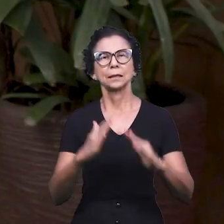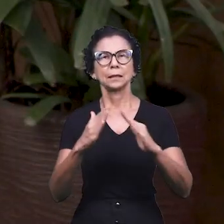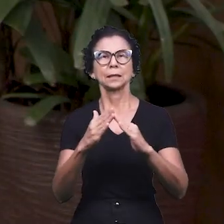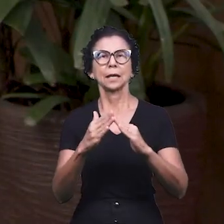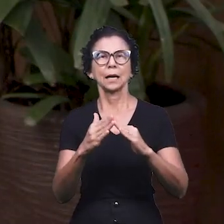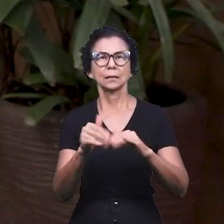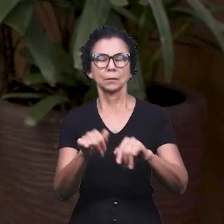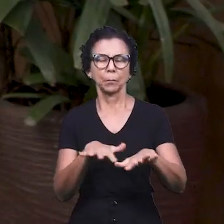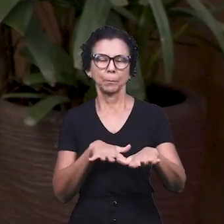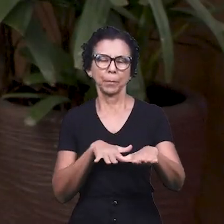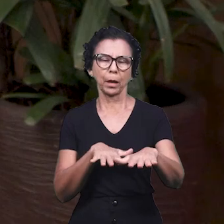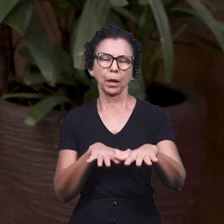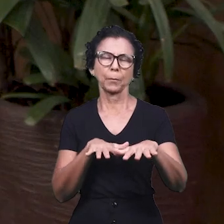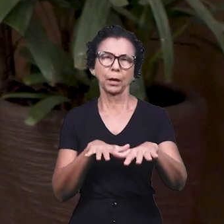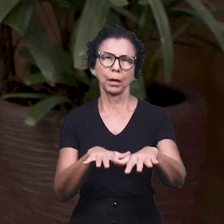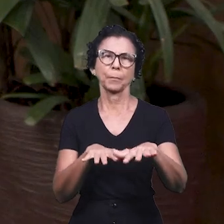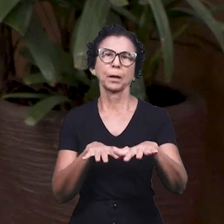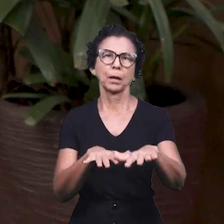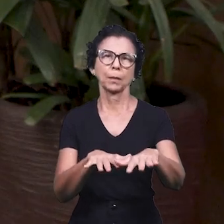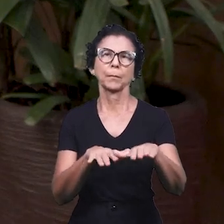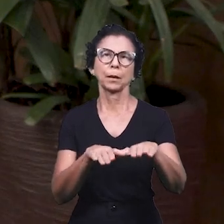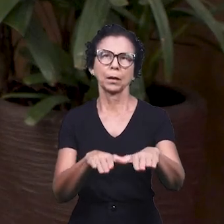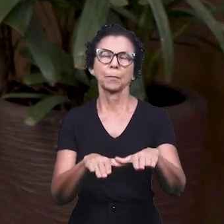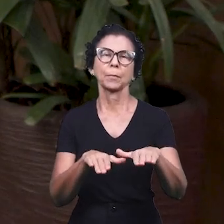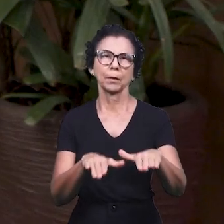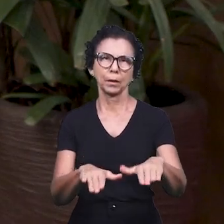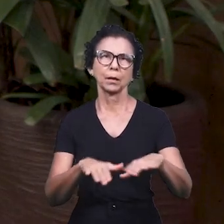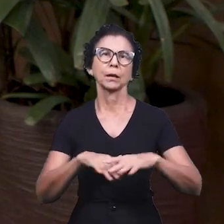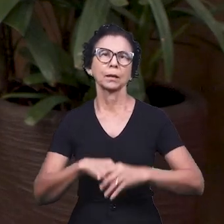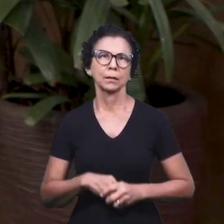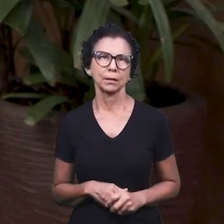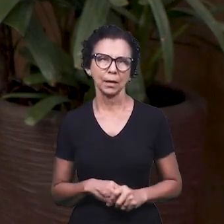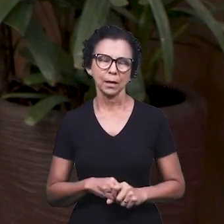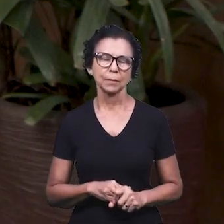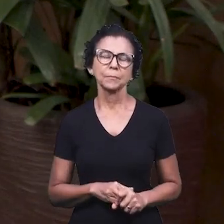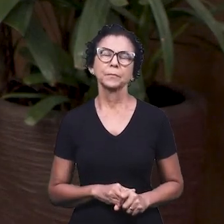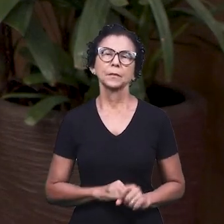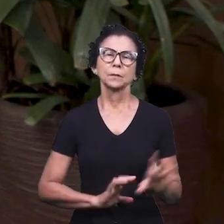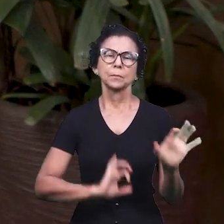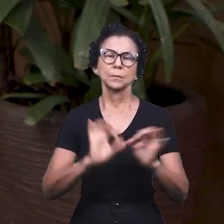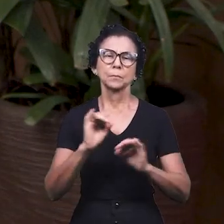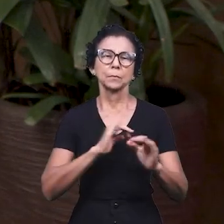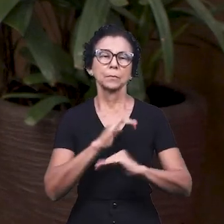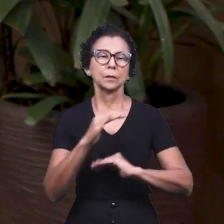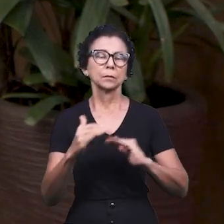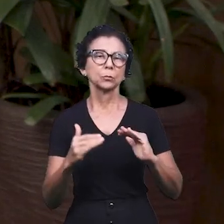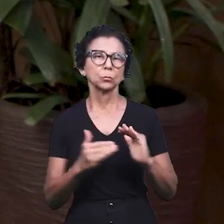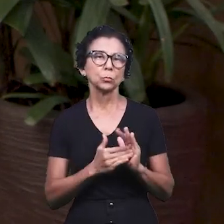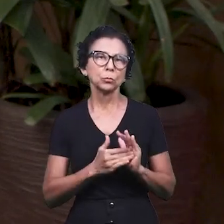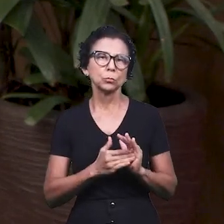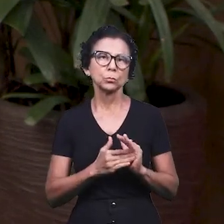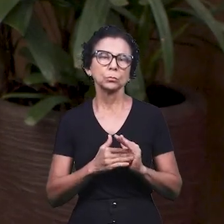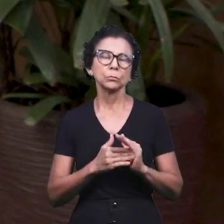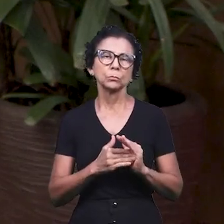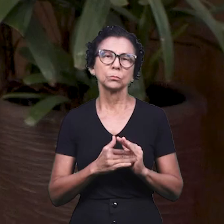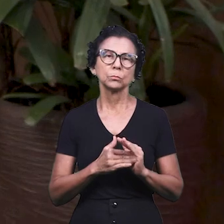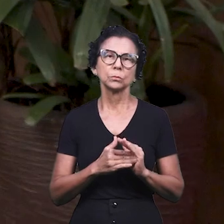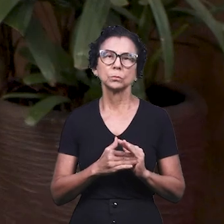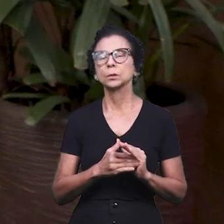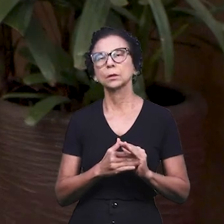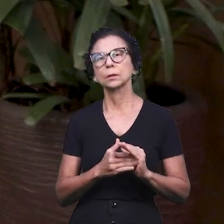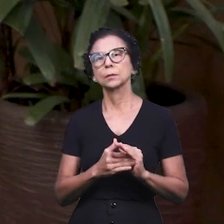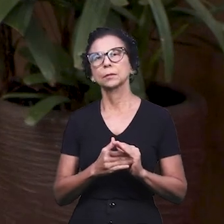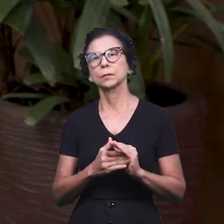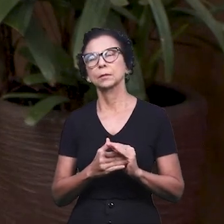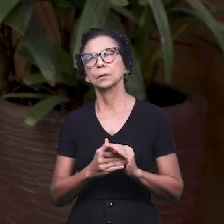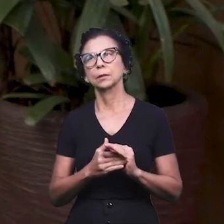em casa, uma Isso, costureira e tal. Você customiza aquele negócio, aquilo que a pessoa quer, exatamente. produz e entrega.